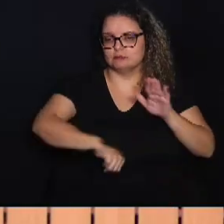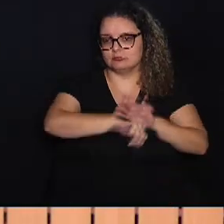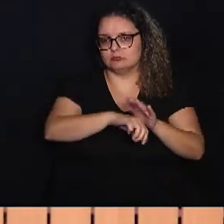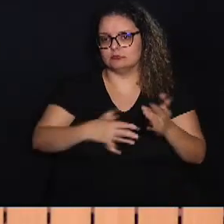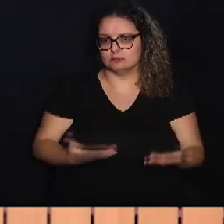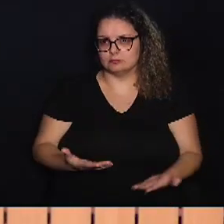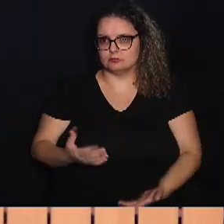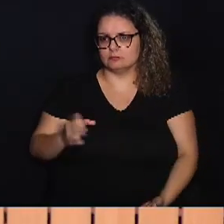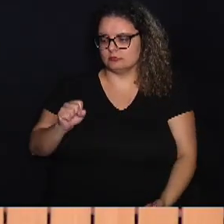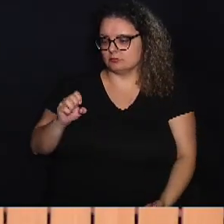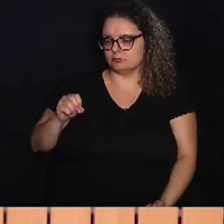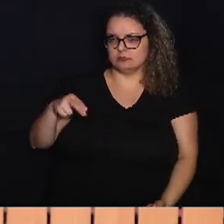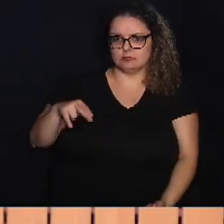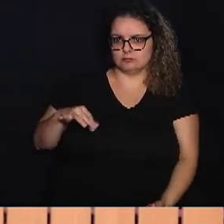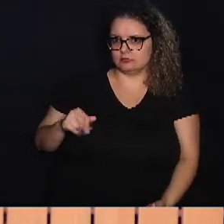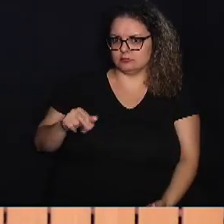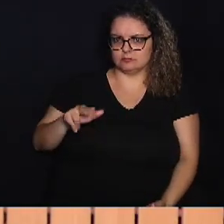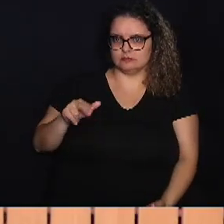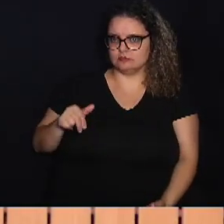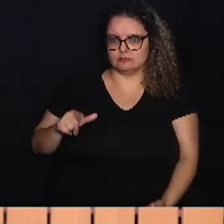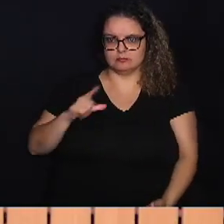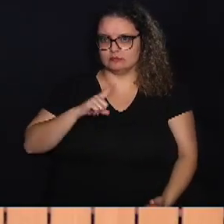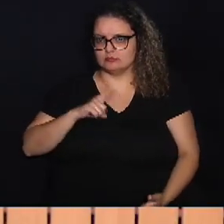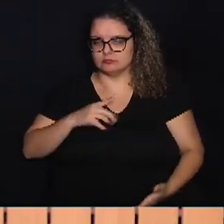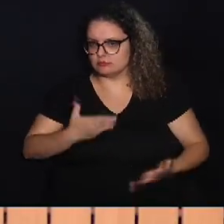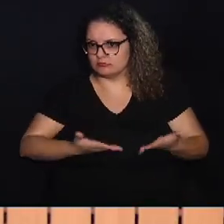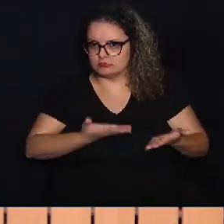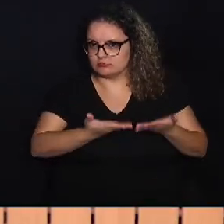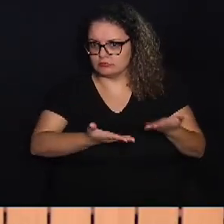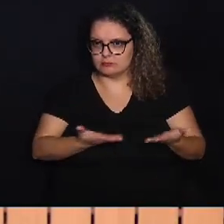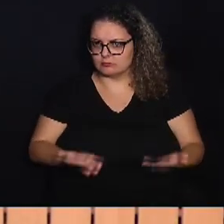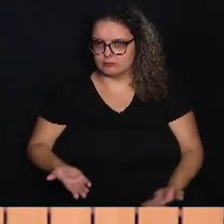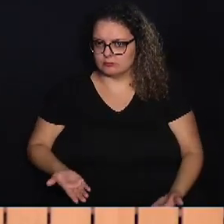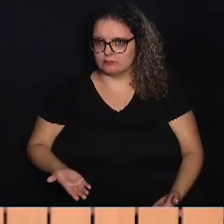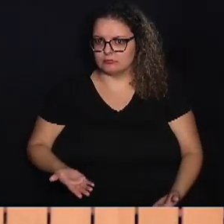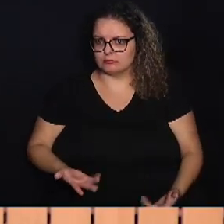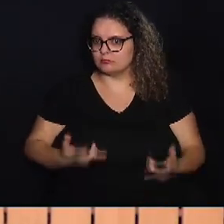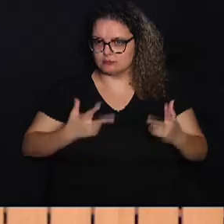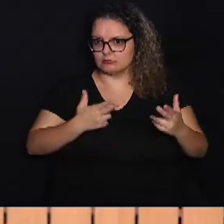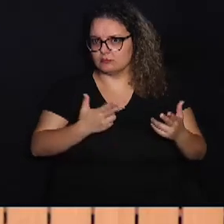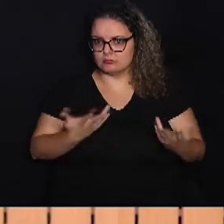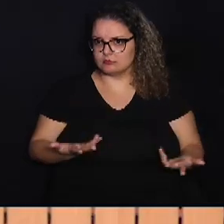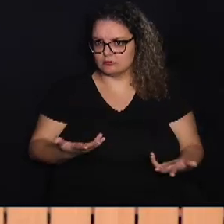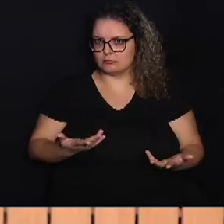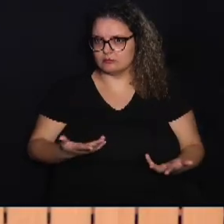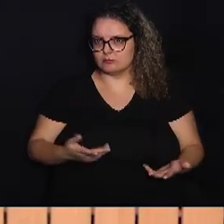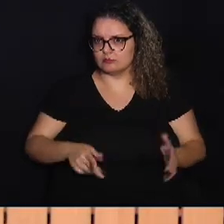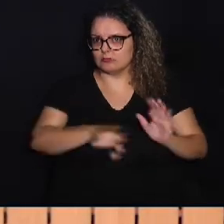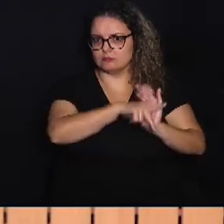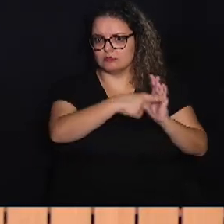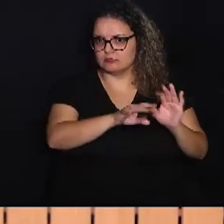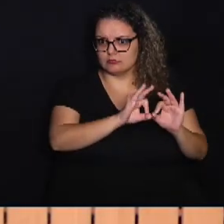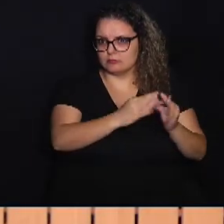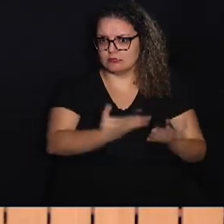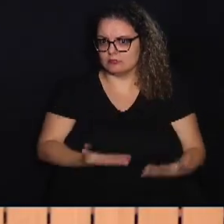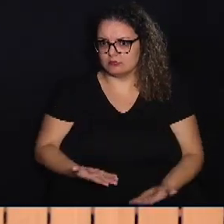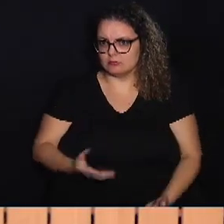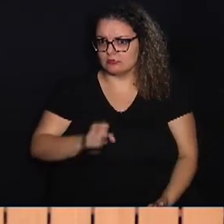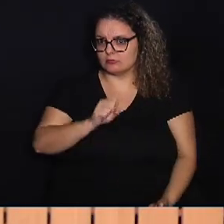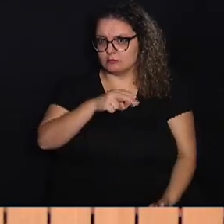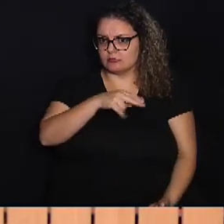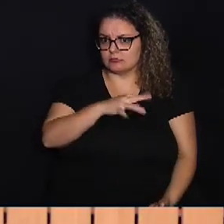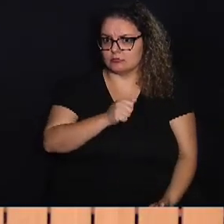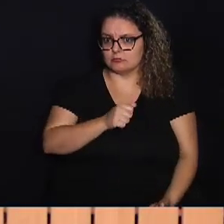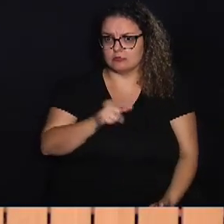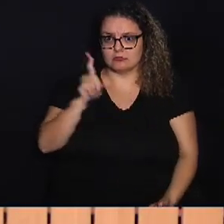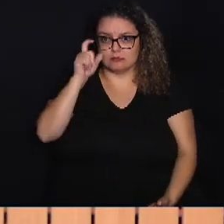Sônia nunca teve um tratamento que equivalia a uma pessoa da família por exemplo Sônia tem dificuldade de